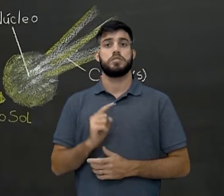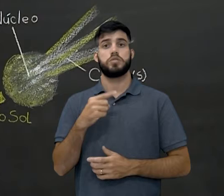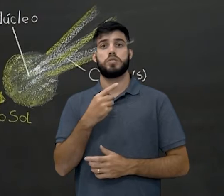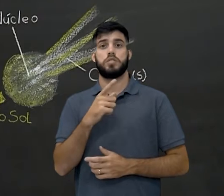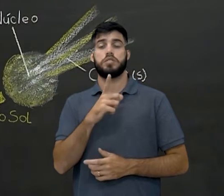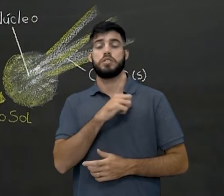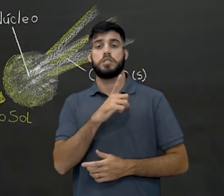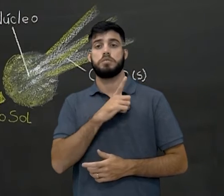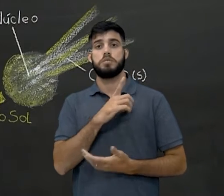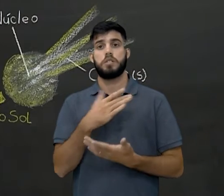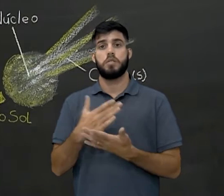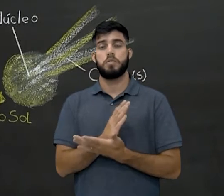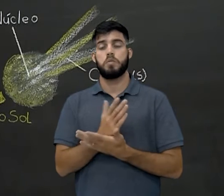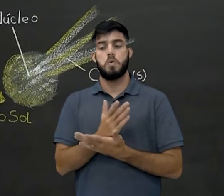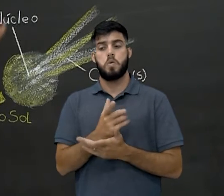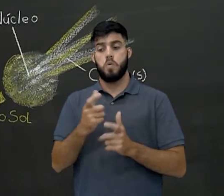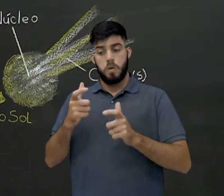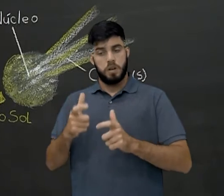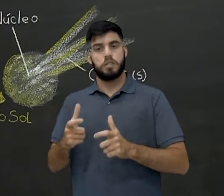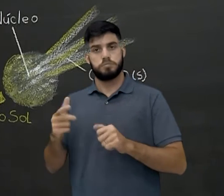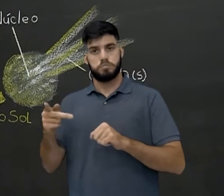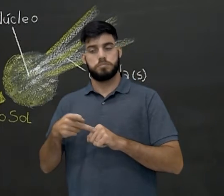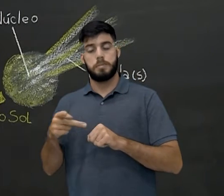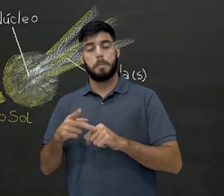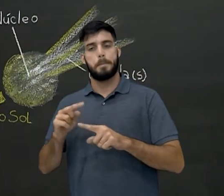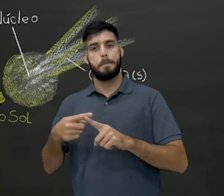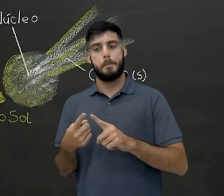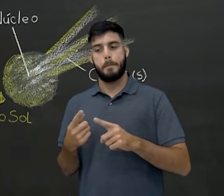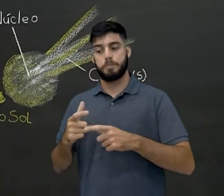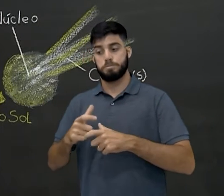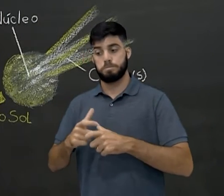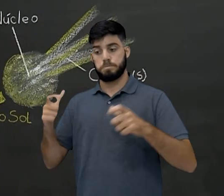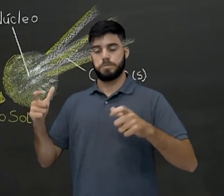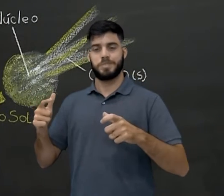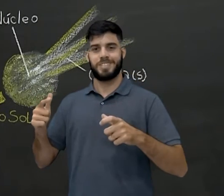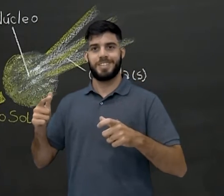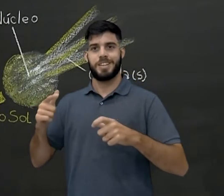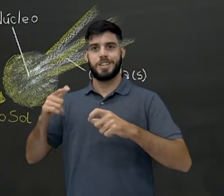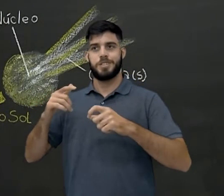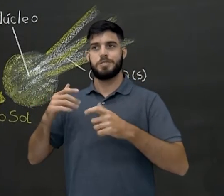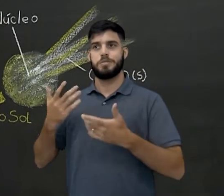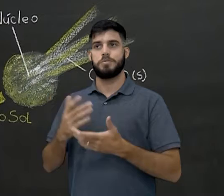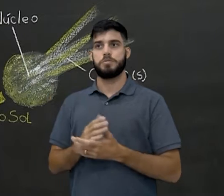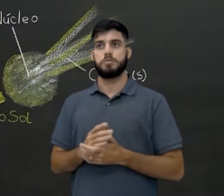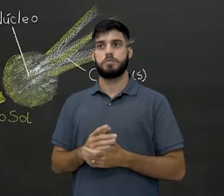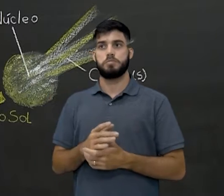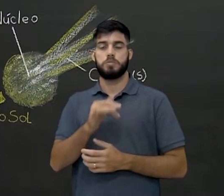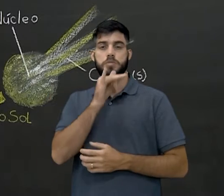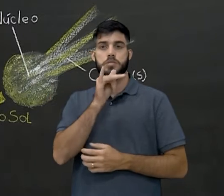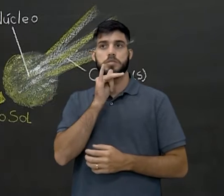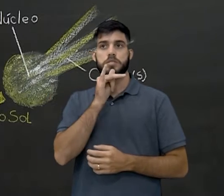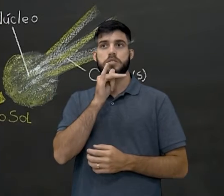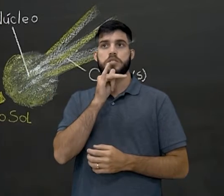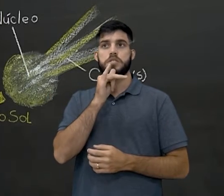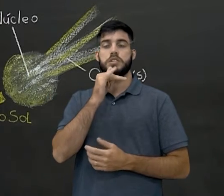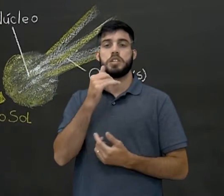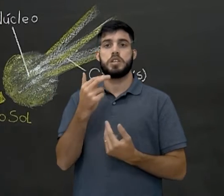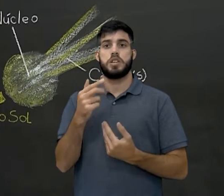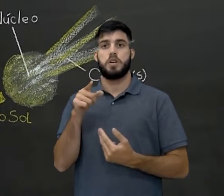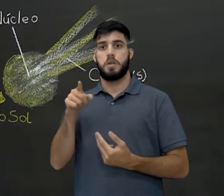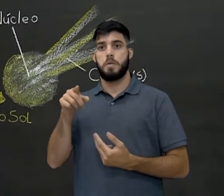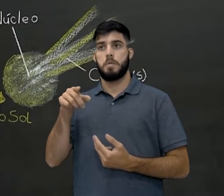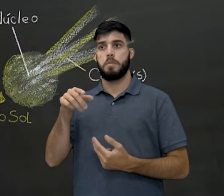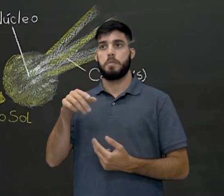até alguns núcleos sólidos, mas a maior parte da sua constituição é gás. Assim, nossa, então não é assim, né? Como aqui de Marte,